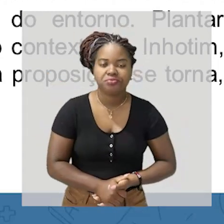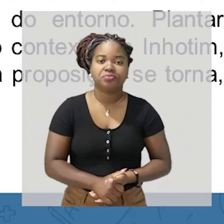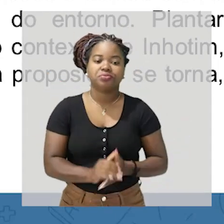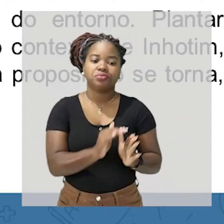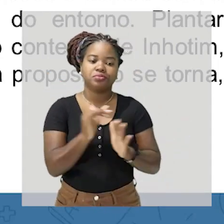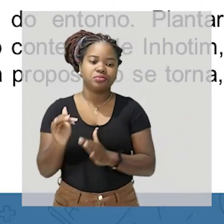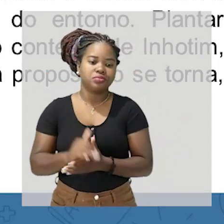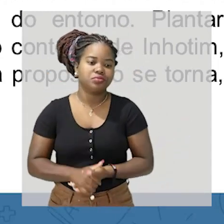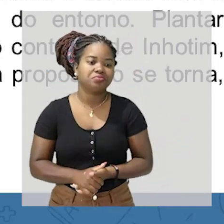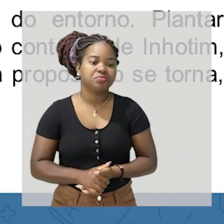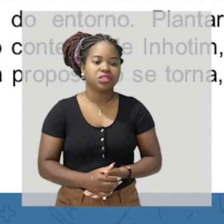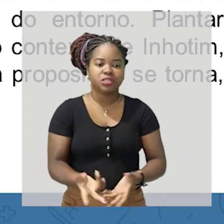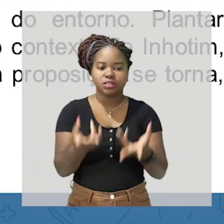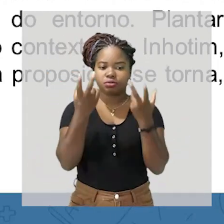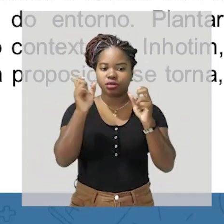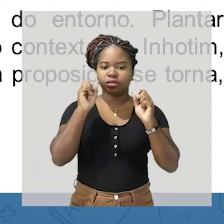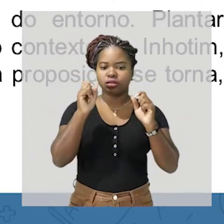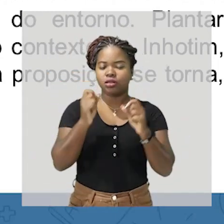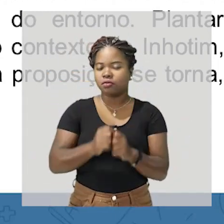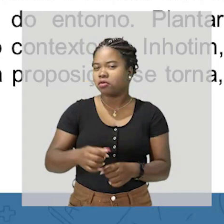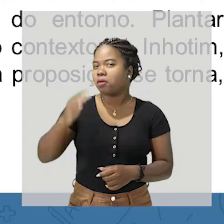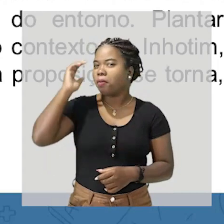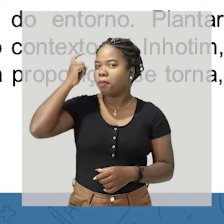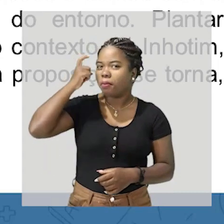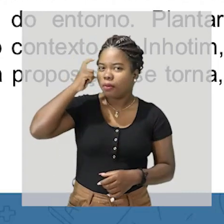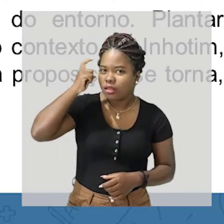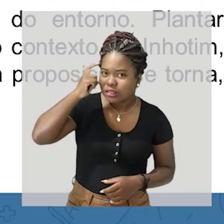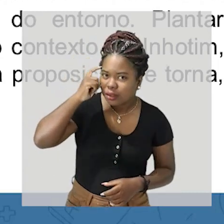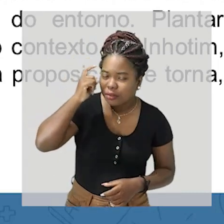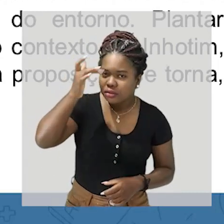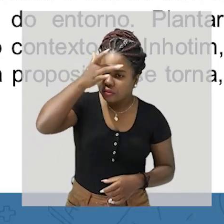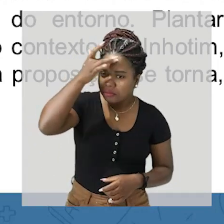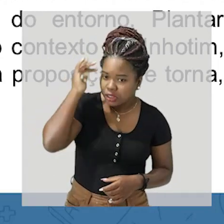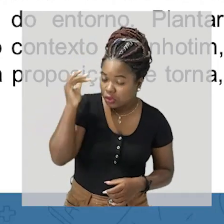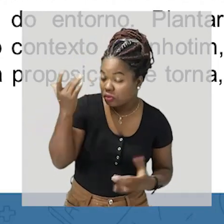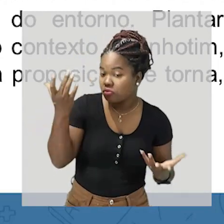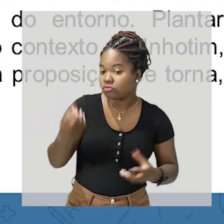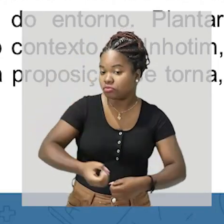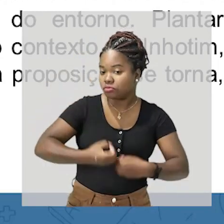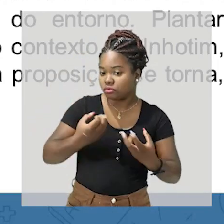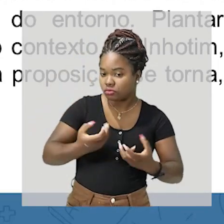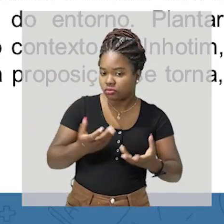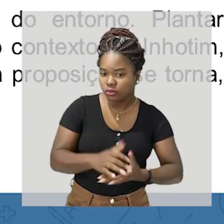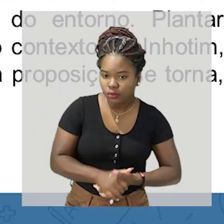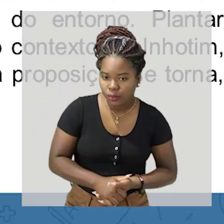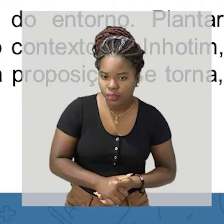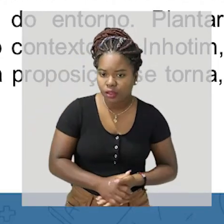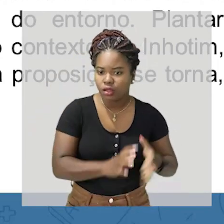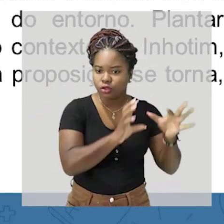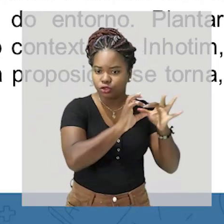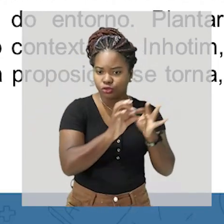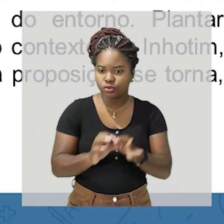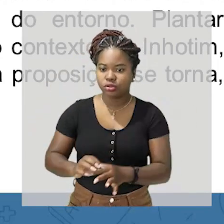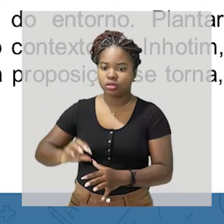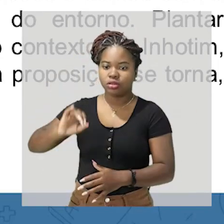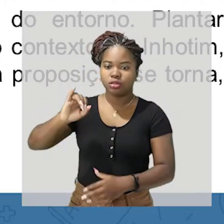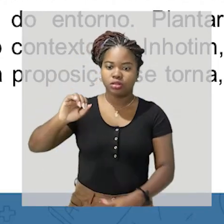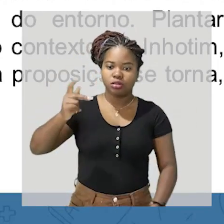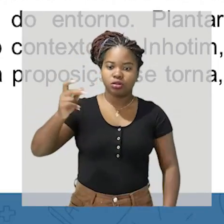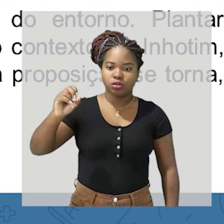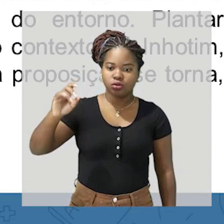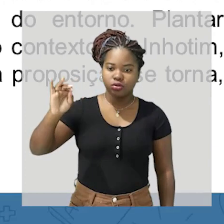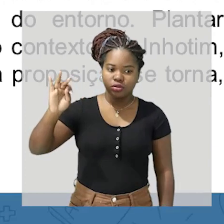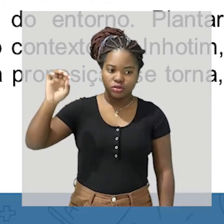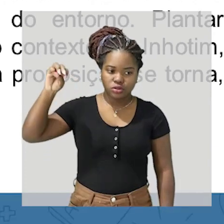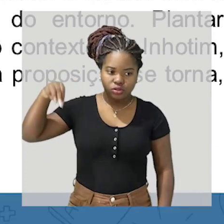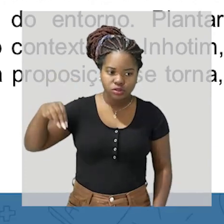nível de pensamento dessa artista. Num contexto de Inhotim, onde a natureza e a arte dialogam de